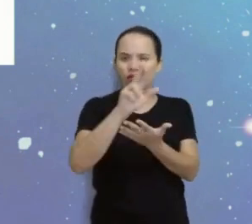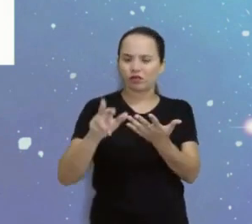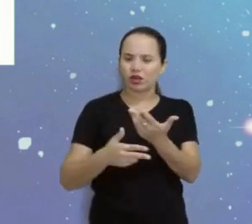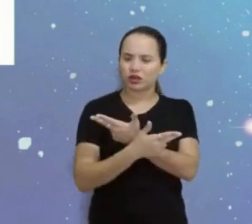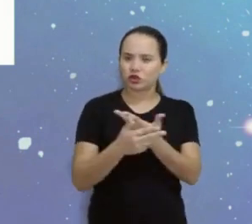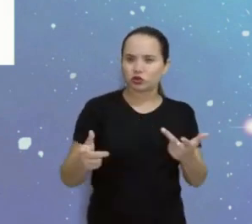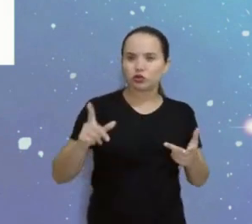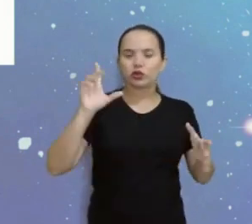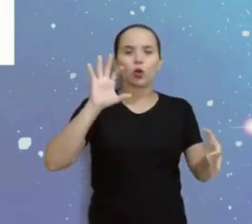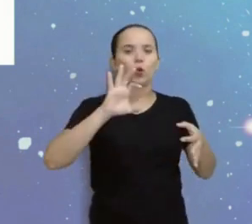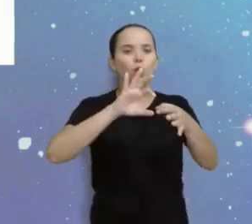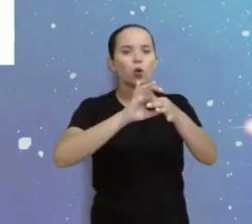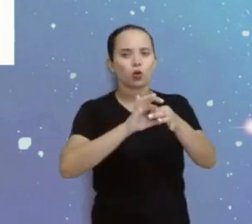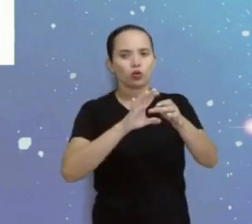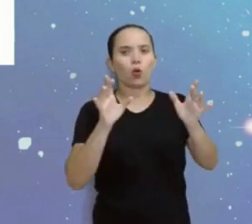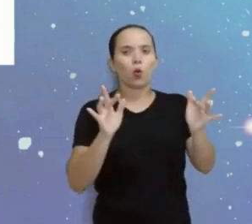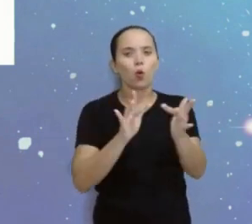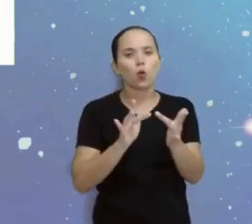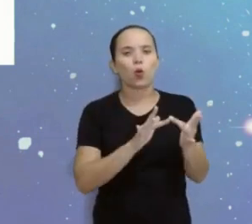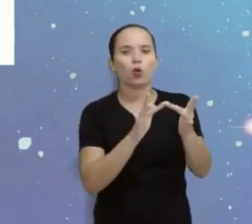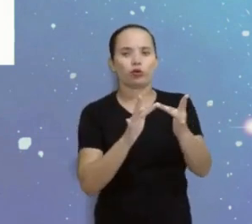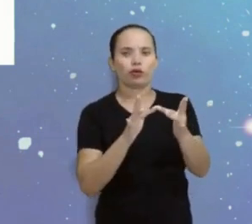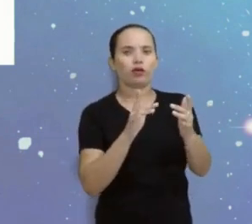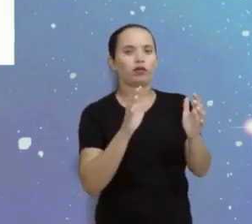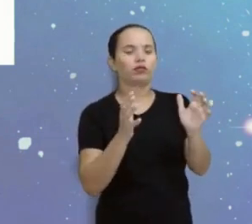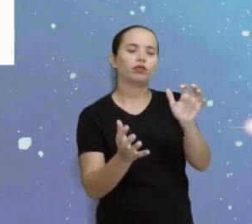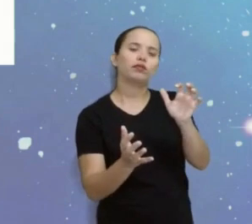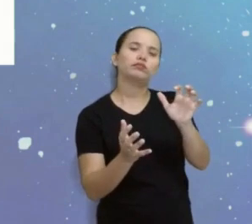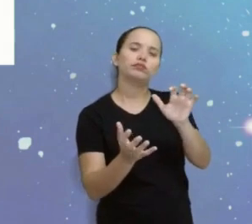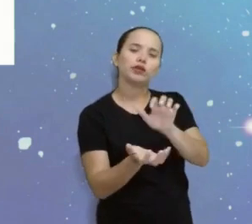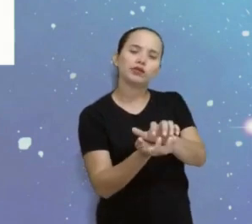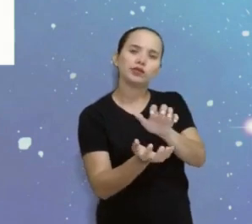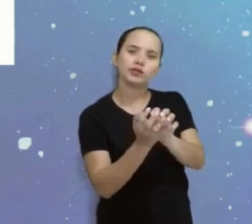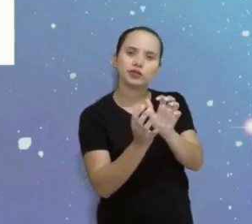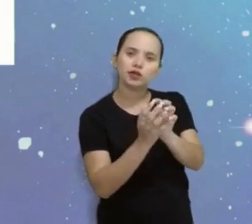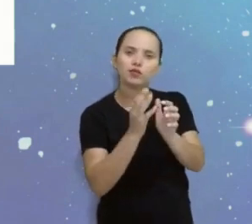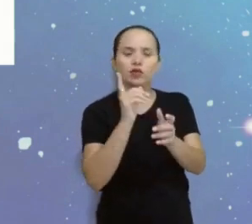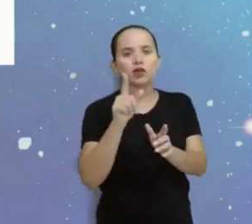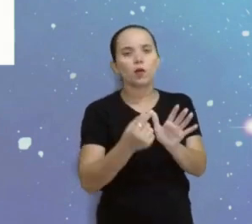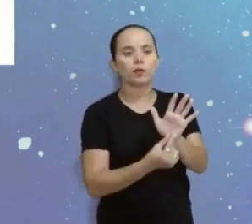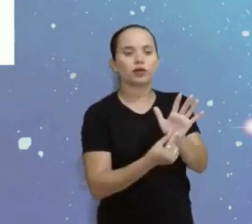Conecta Recife, que é um aplicativo assim que provavelmente ou